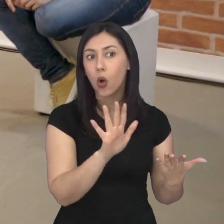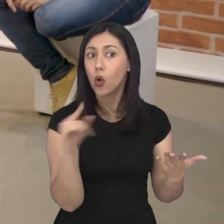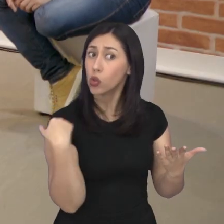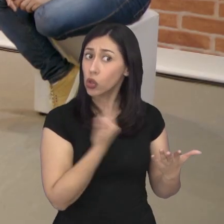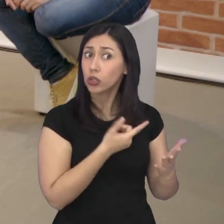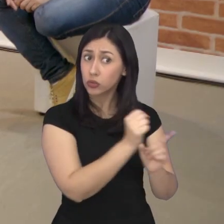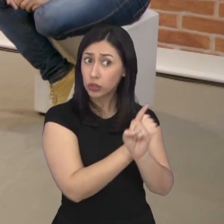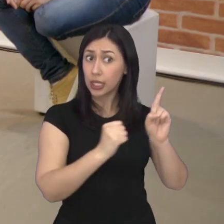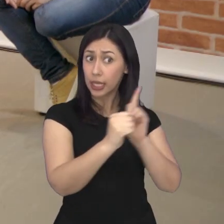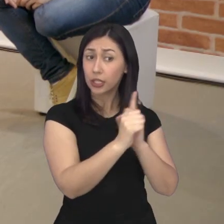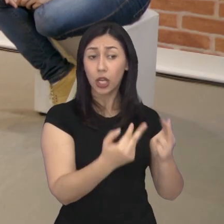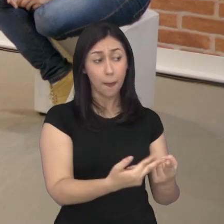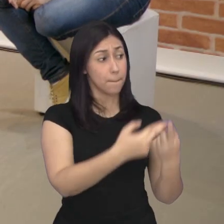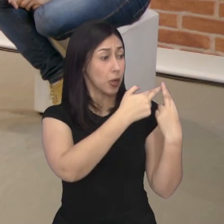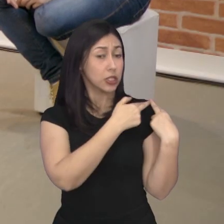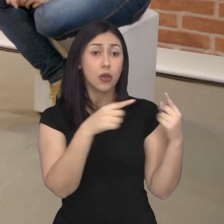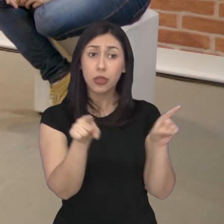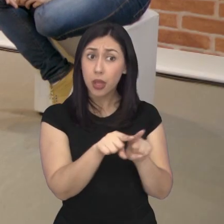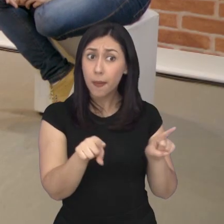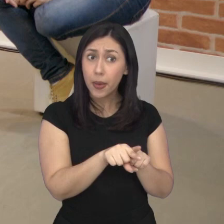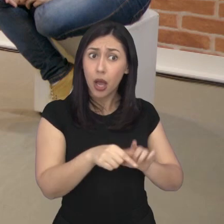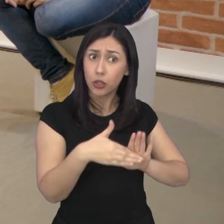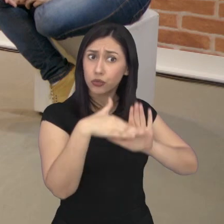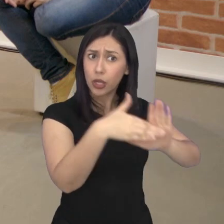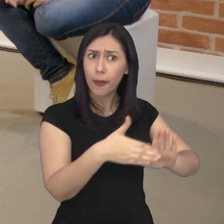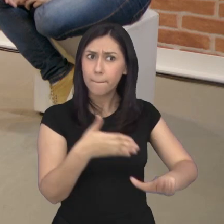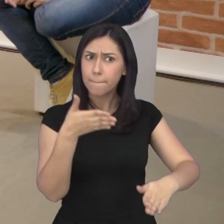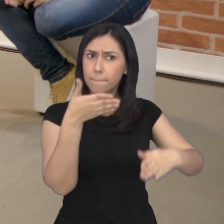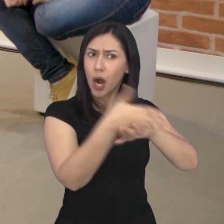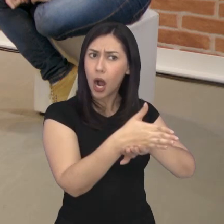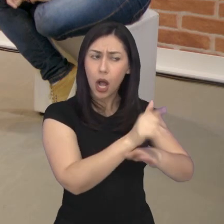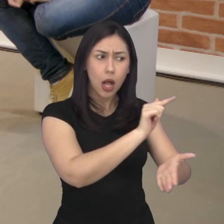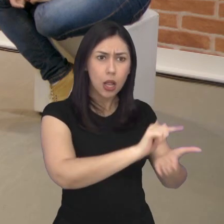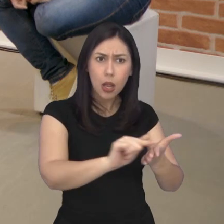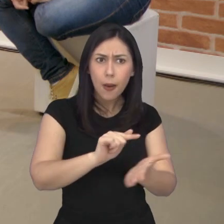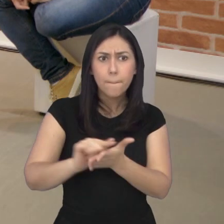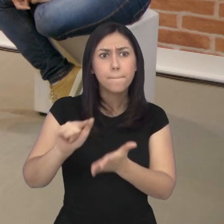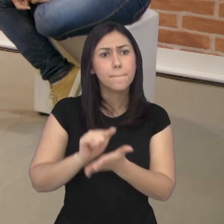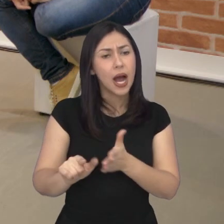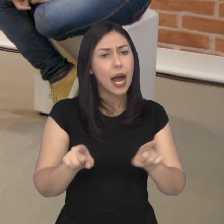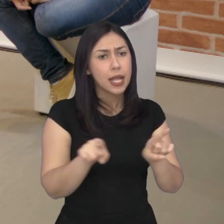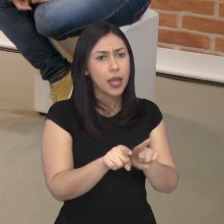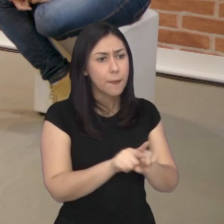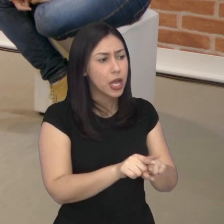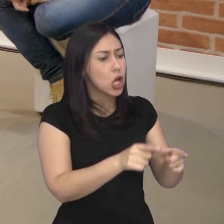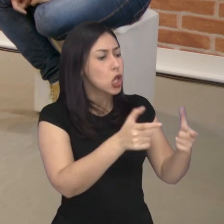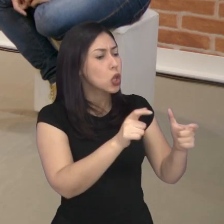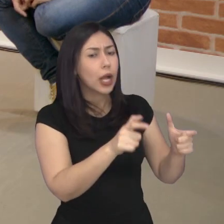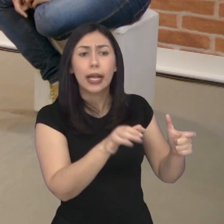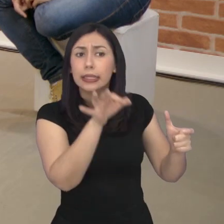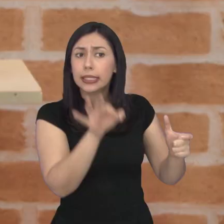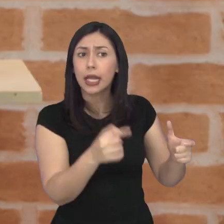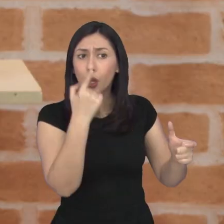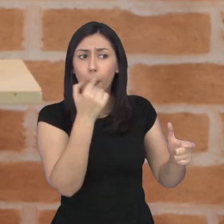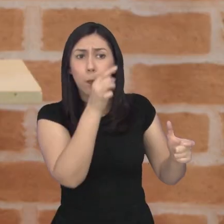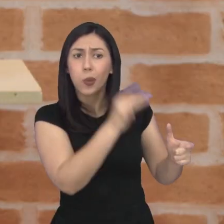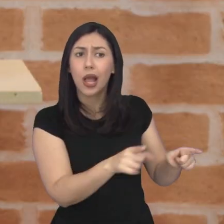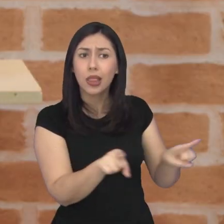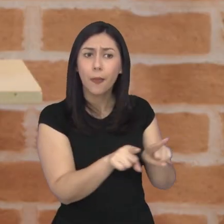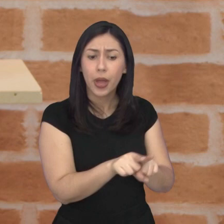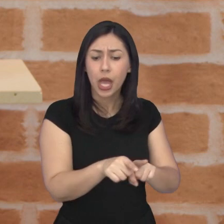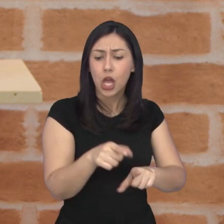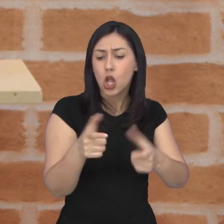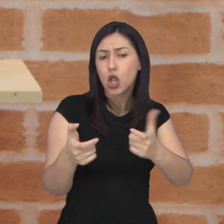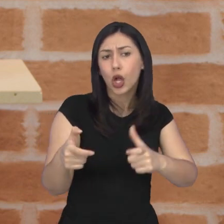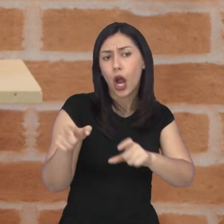sociedade realmente ela tem que se apoderar, ajudar o poder público, né? Com a limpeza, com a construção de lixeiras nas áreas rurais, onde às vezes a